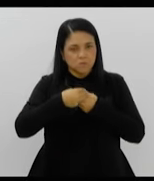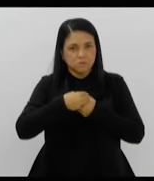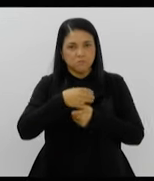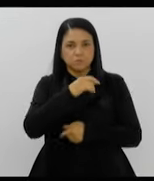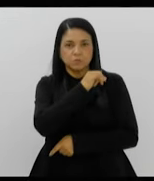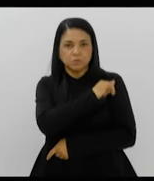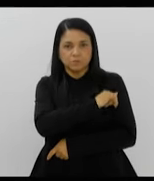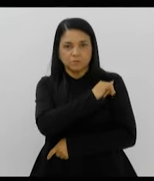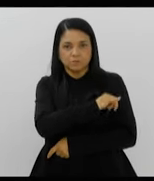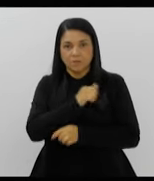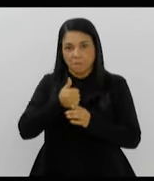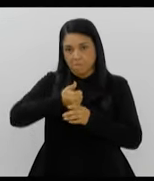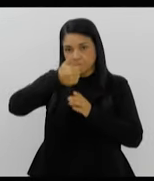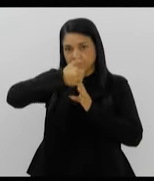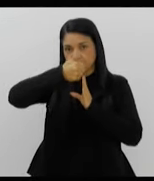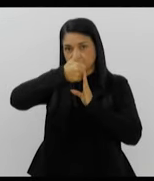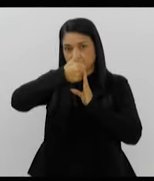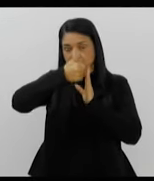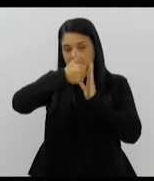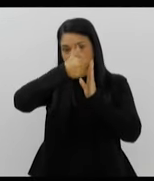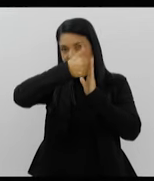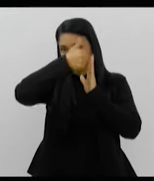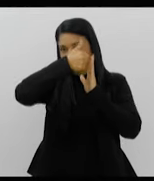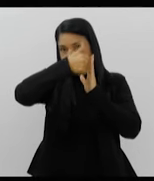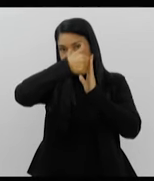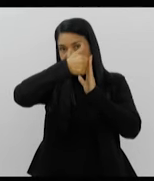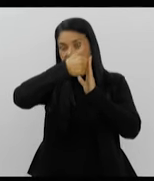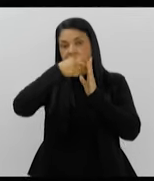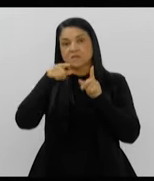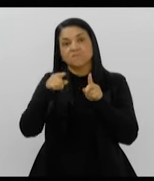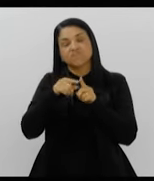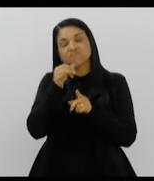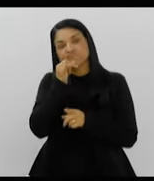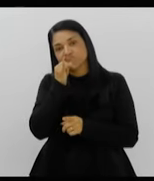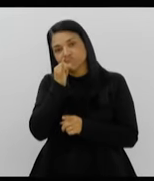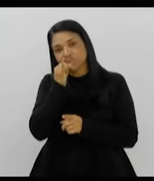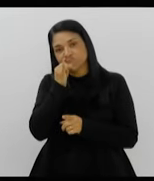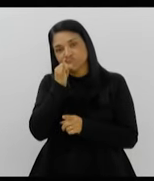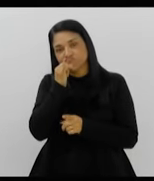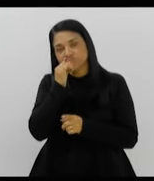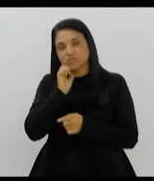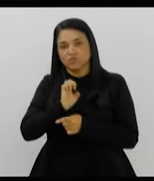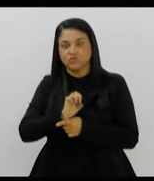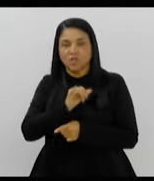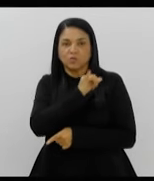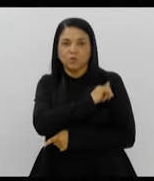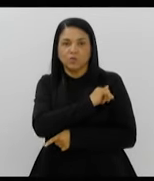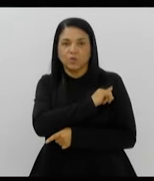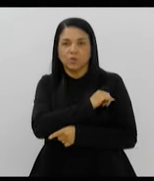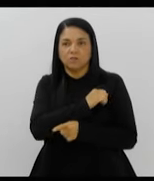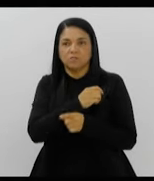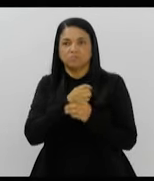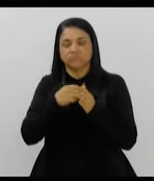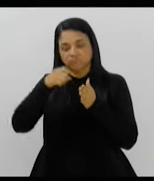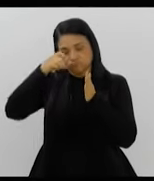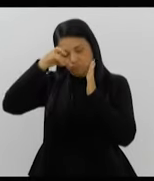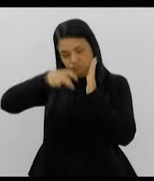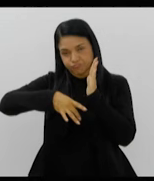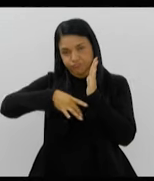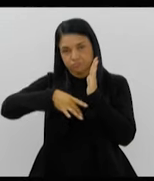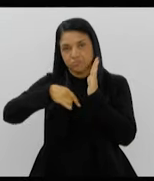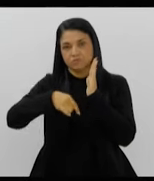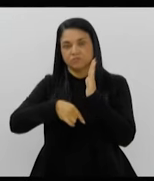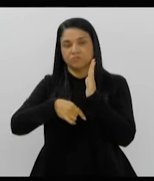Janeiro nas primeiras colocações e a gente vê, infelizmente, o estado do Rio de Janeiro na penúltima